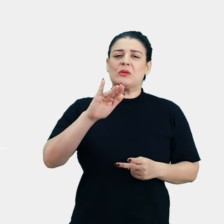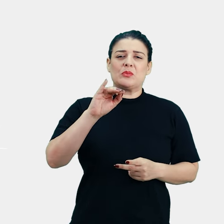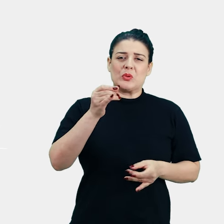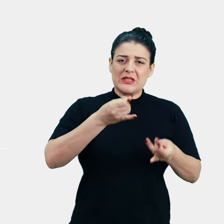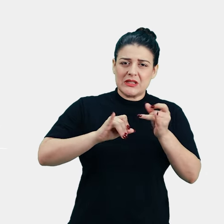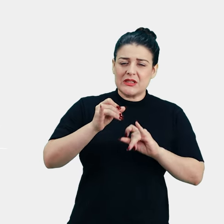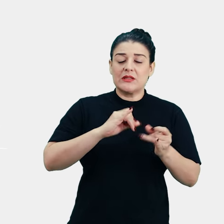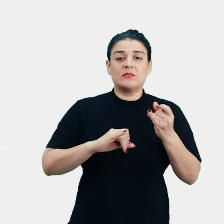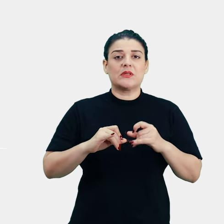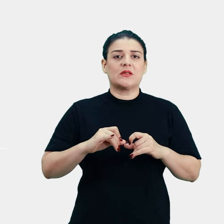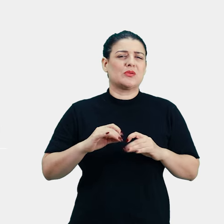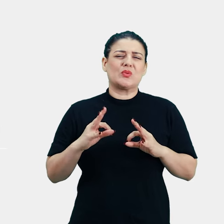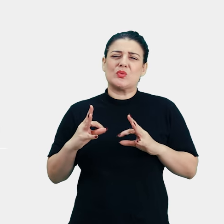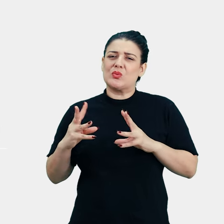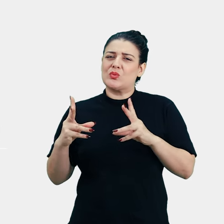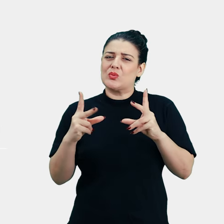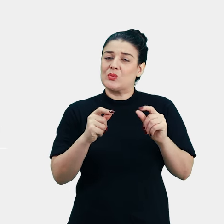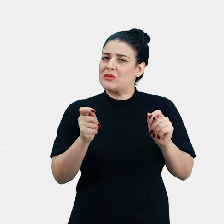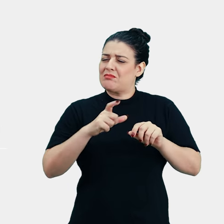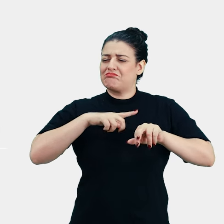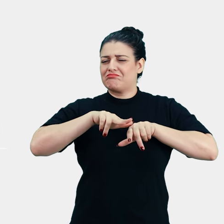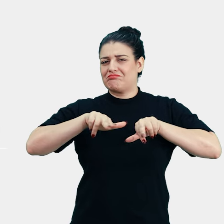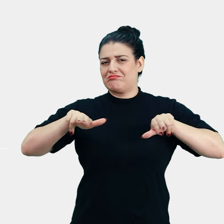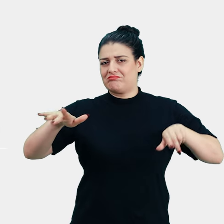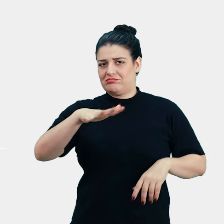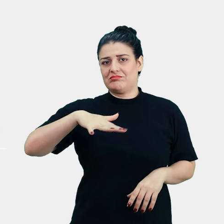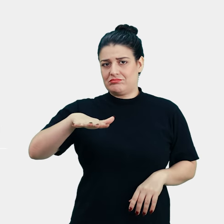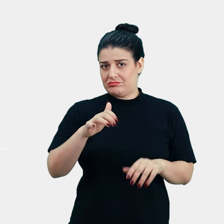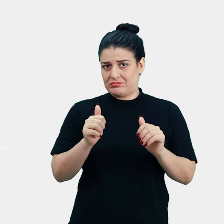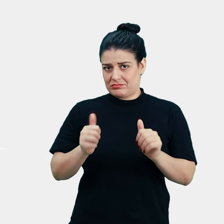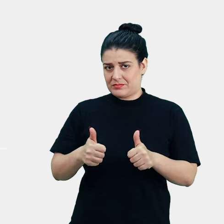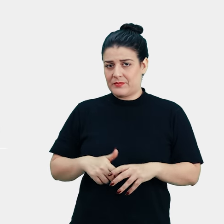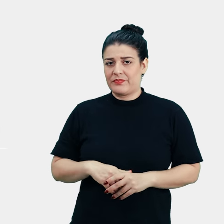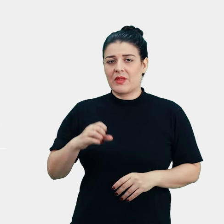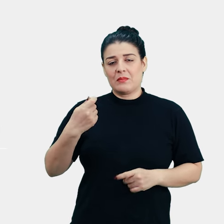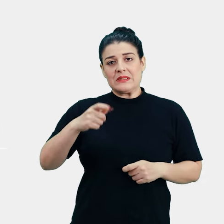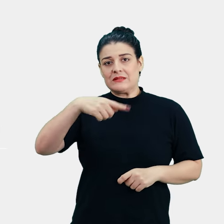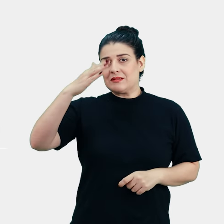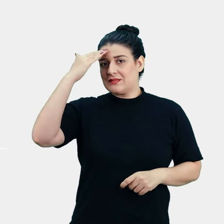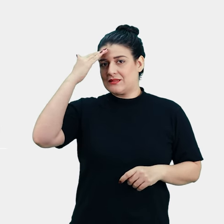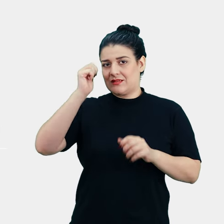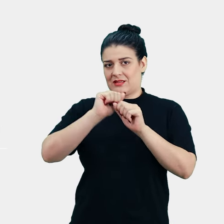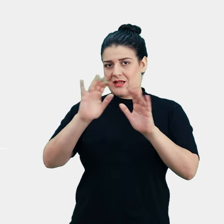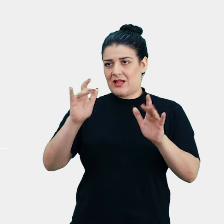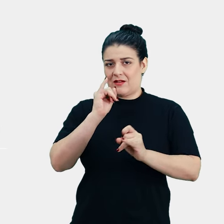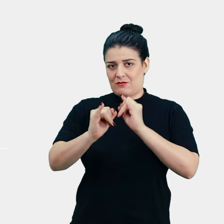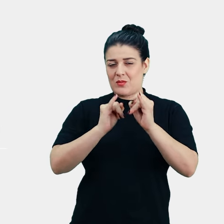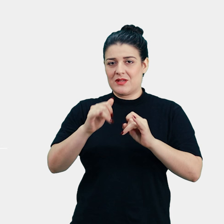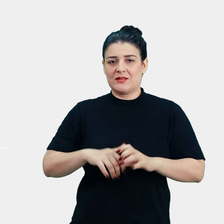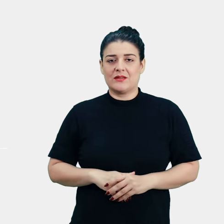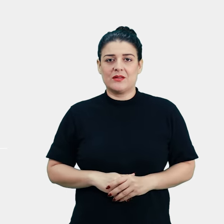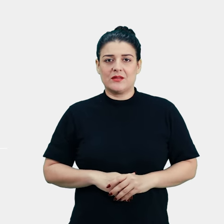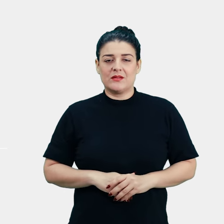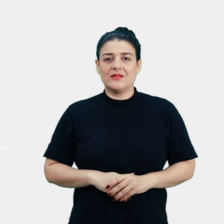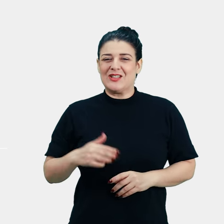bioquímica, tá? Proteína, enfim, para diversas áreas, tá ok? Só para deixar essa informação aqui para vocês.